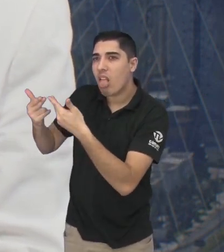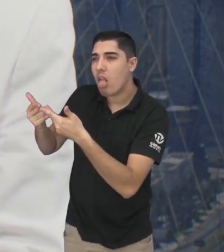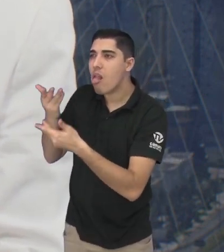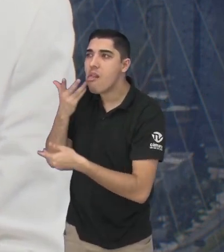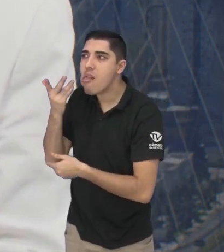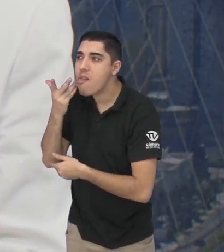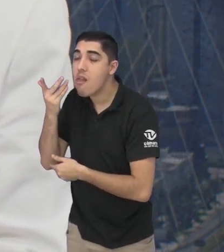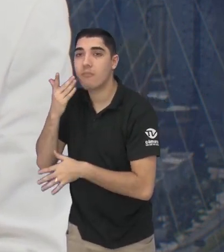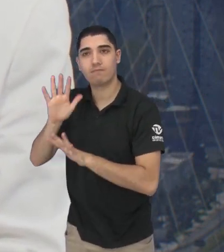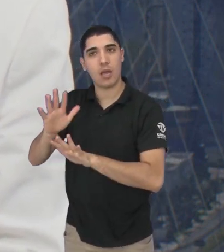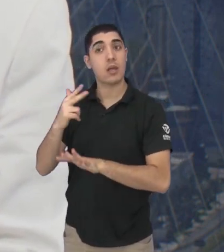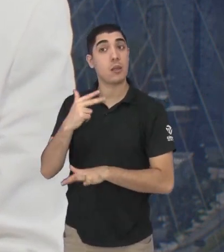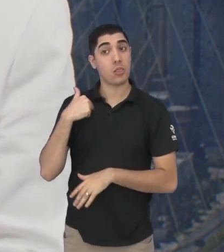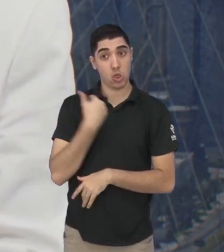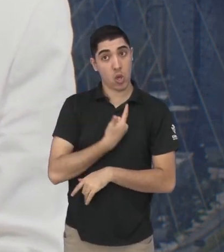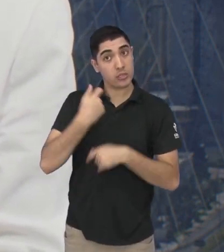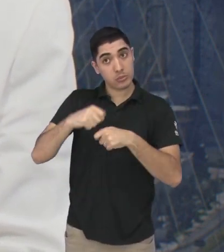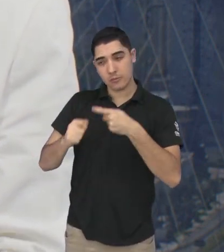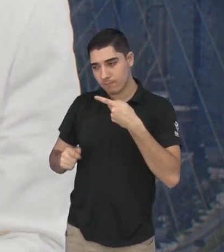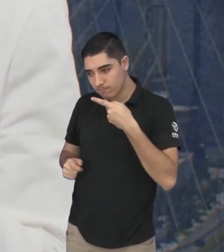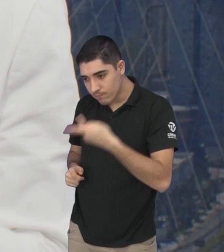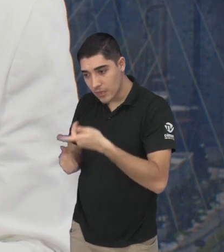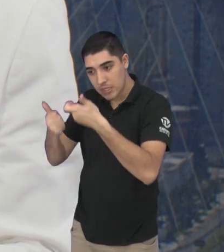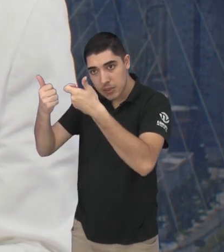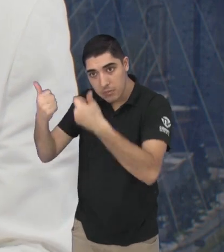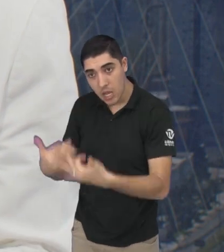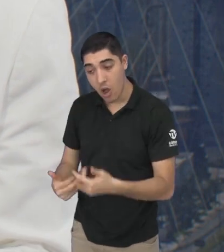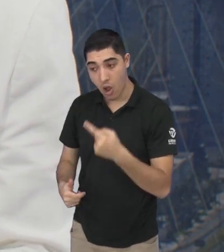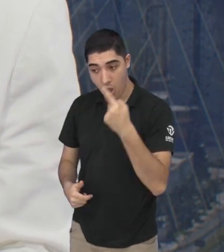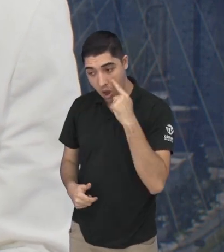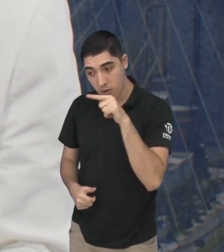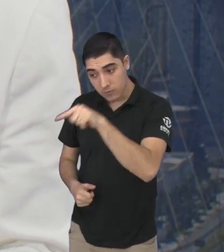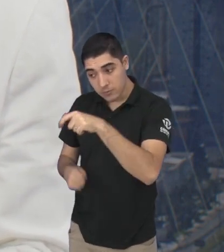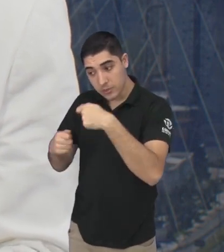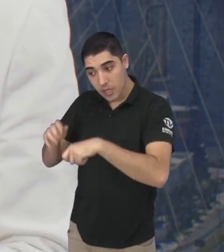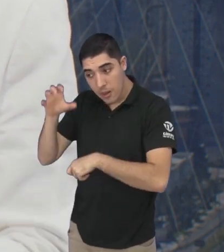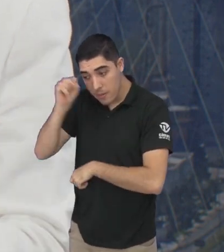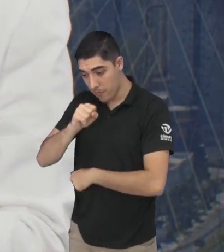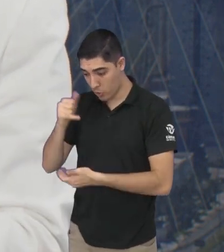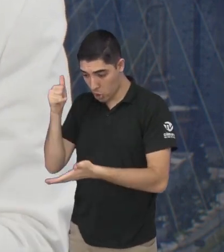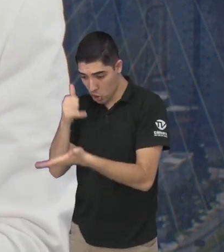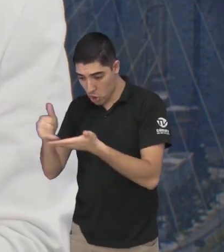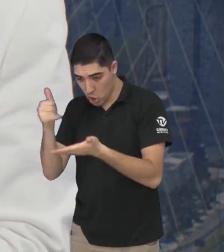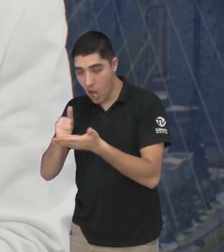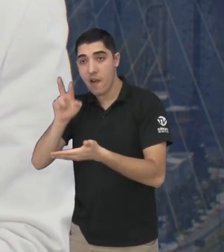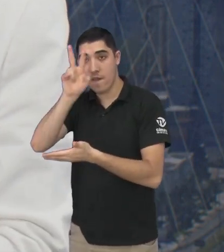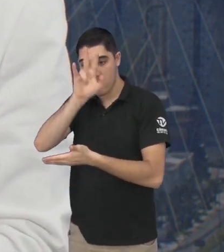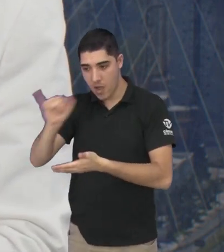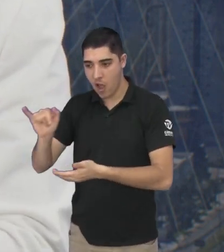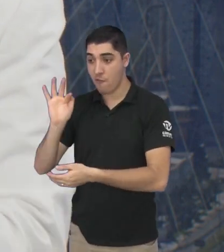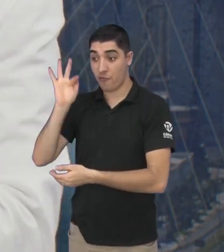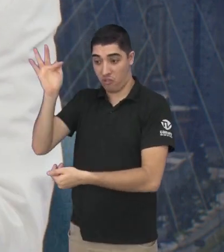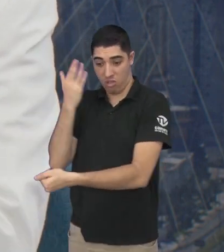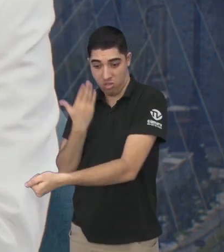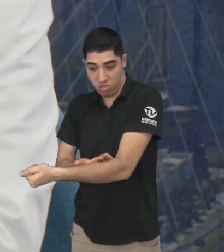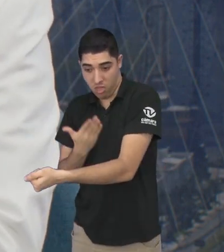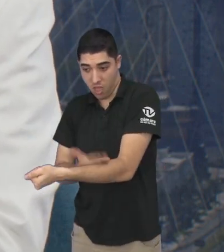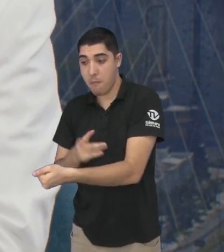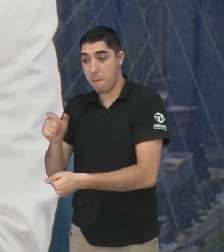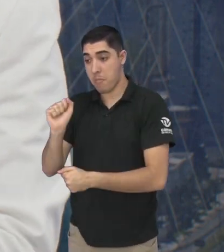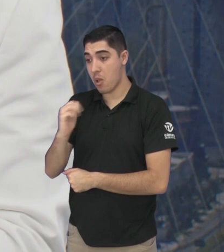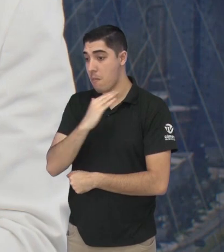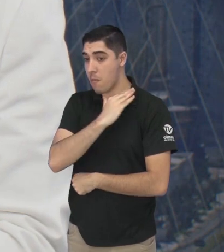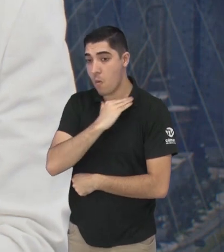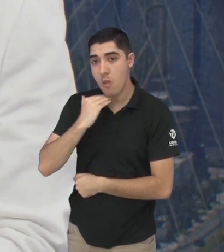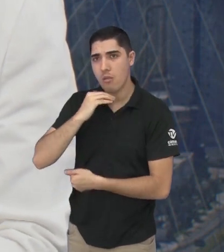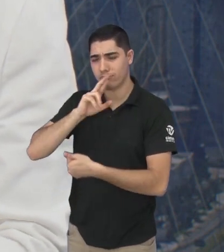falar realmente sem preconceito, dizer, olha, isso é um fator que você precisa entender, a droga vai causar dependência, o que você vai fazer com